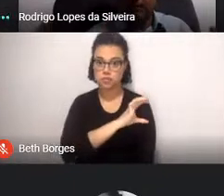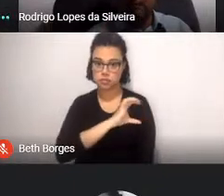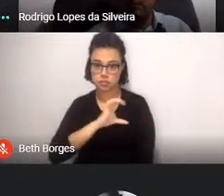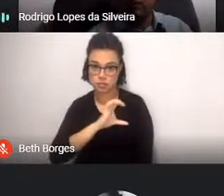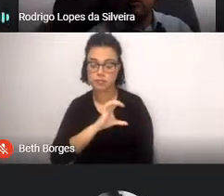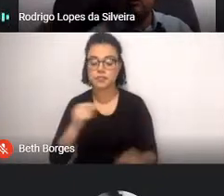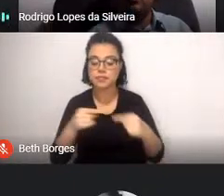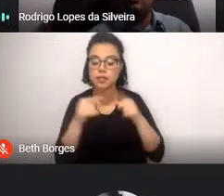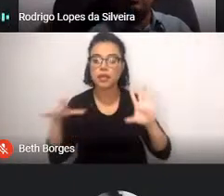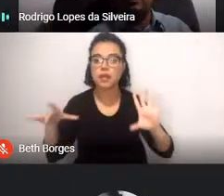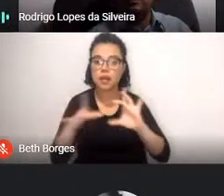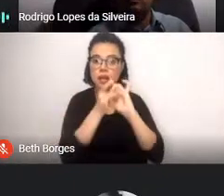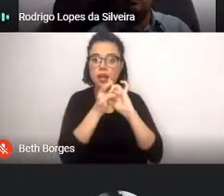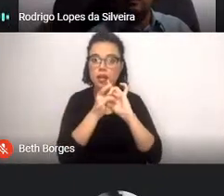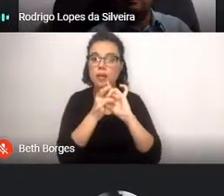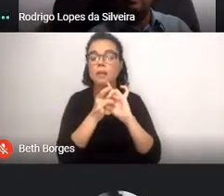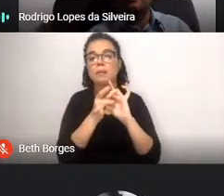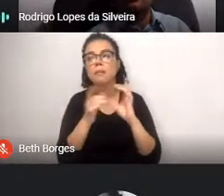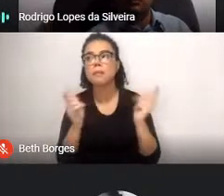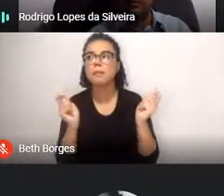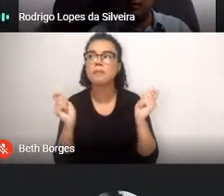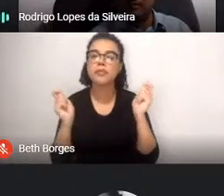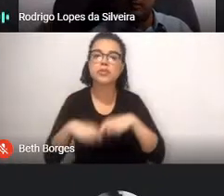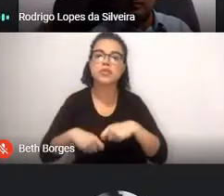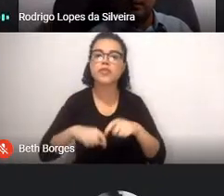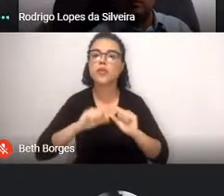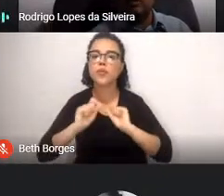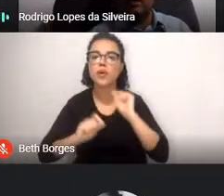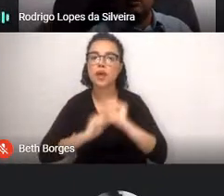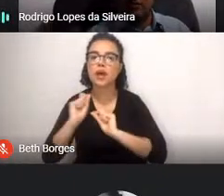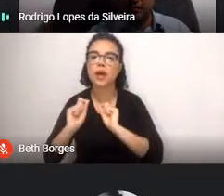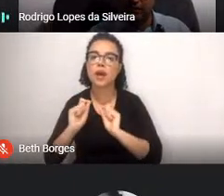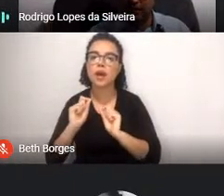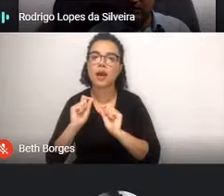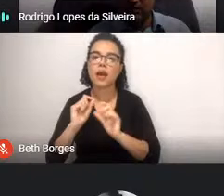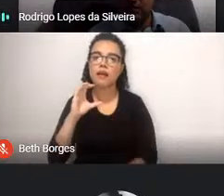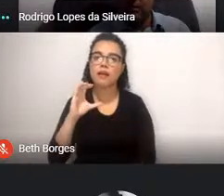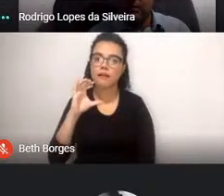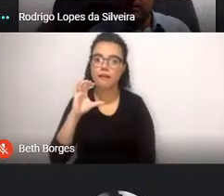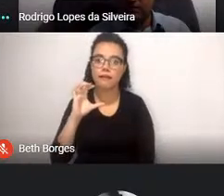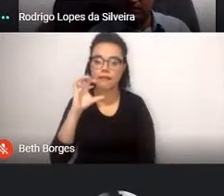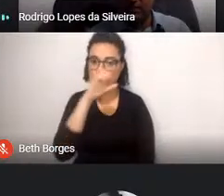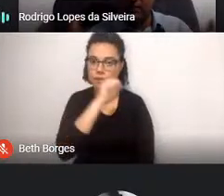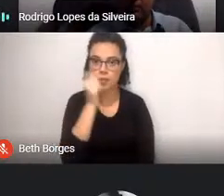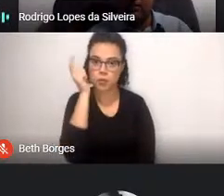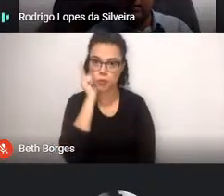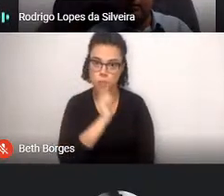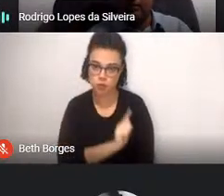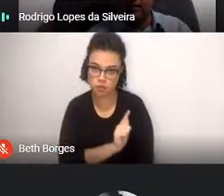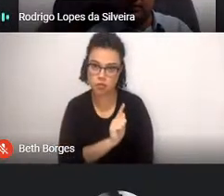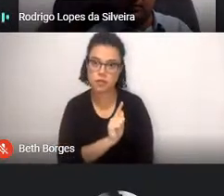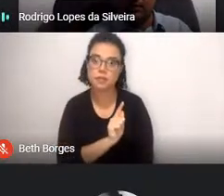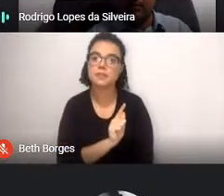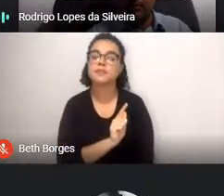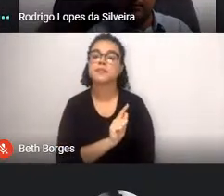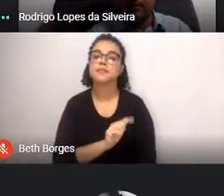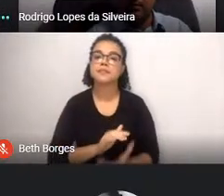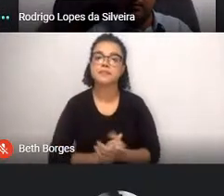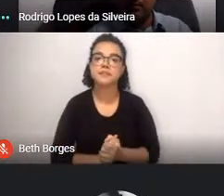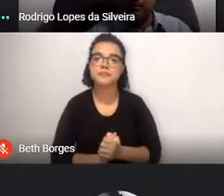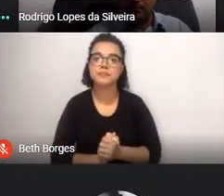mínimo, pode diminuir aí no 30% da quantidade de sessões que já seria utilizado com a